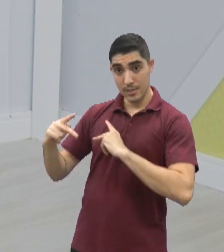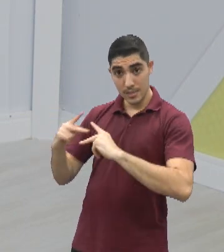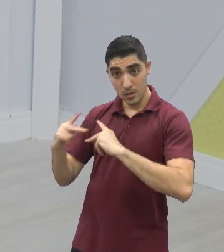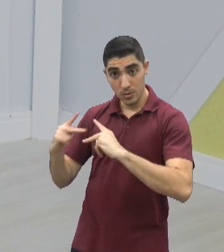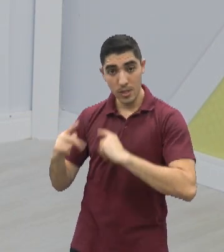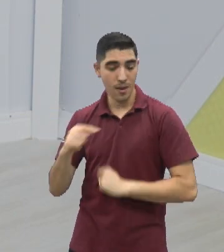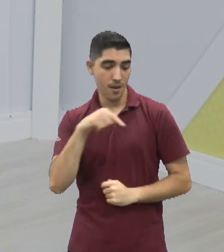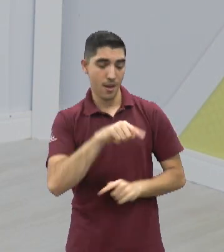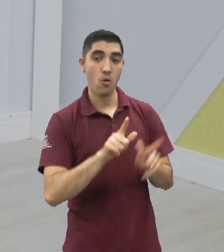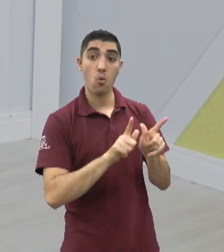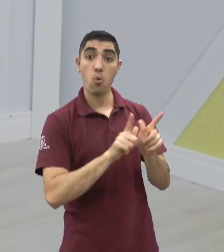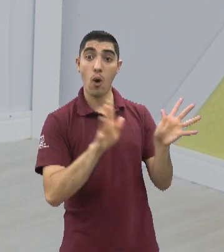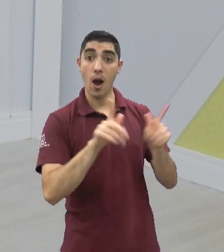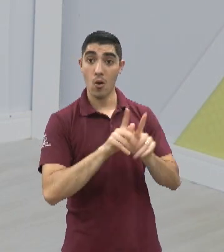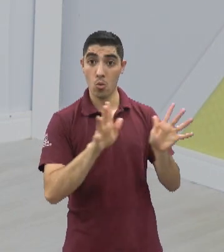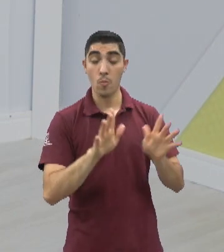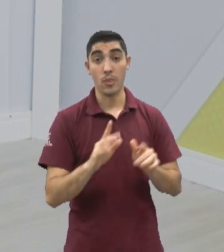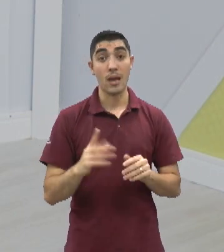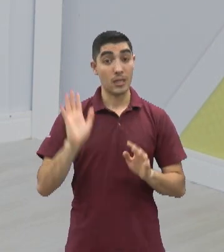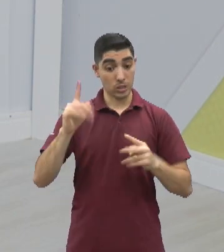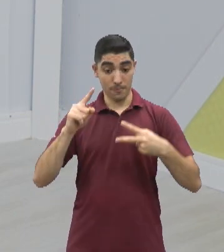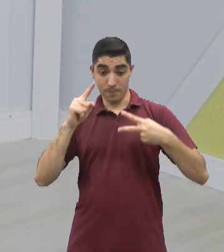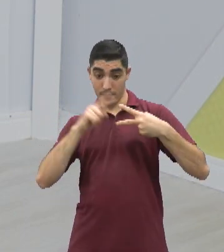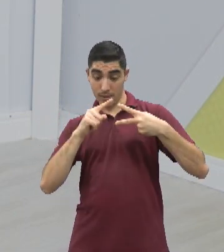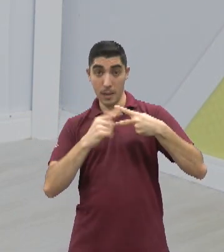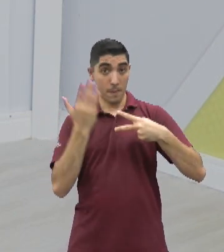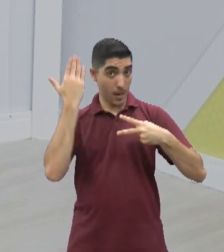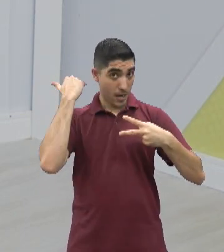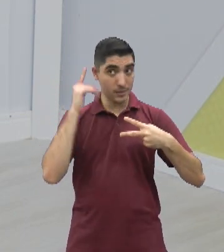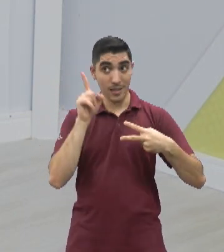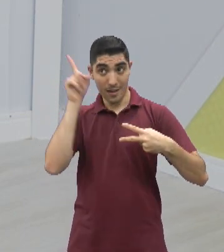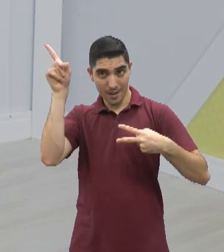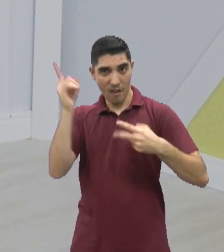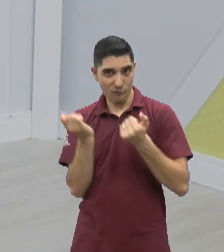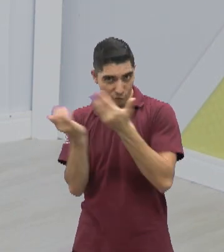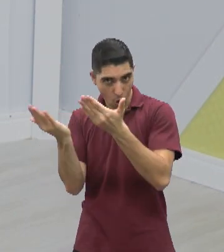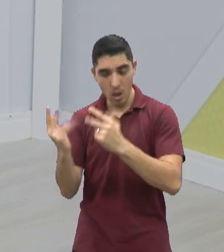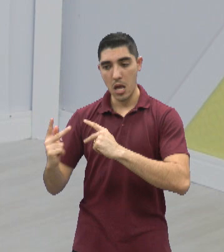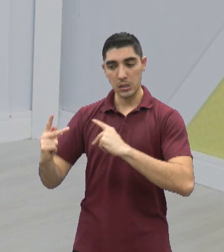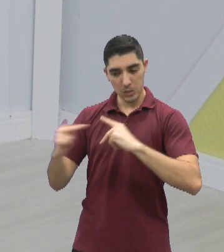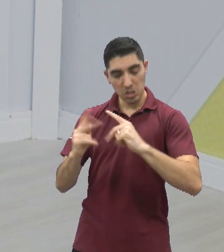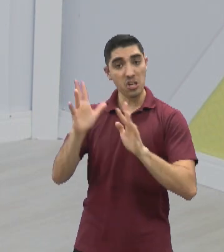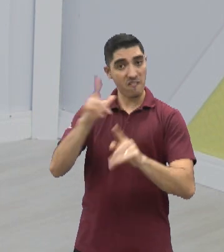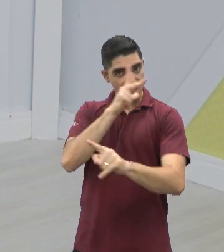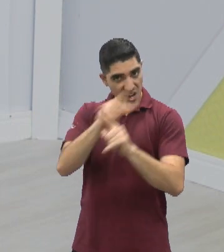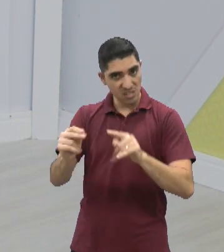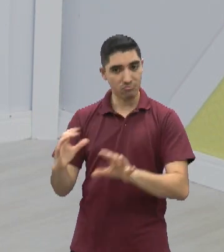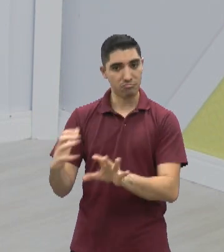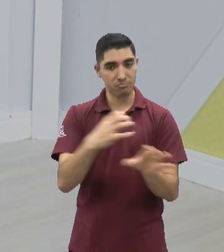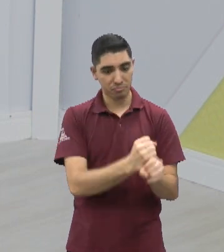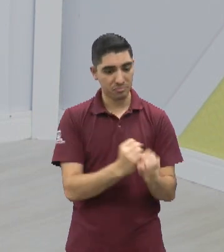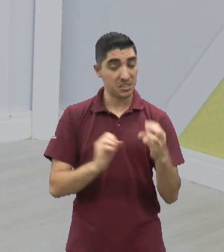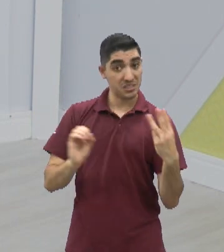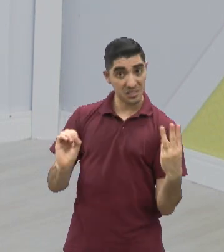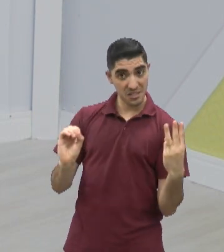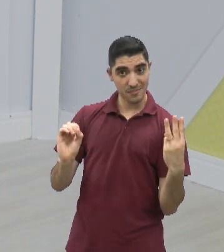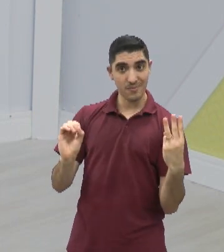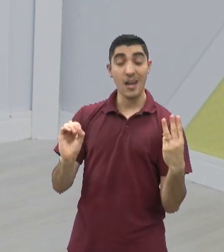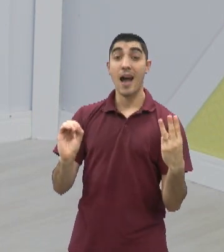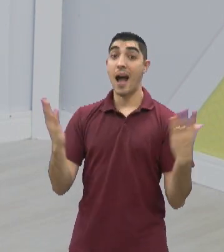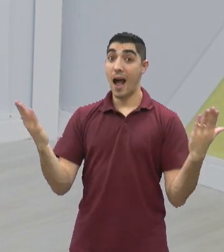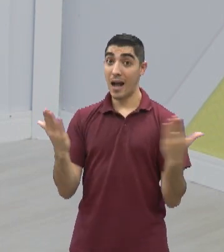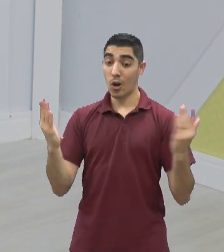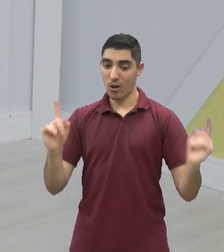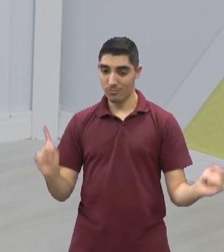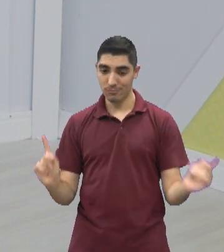uma vaga nas semifinais. No primeiro jogo em Guarulhos, o São José venceu por sonoros 3-0. E agora, só